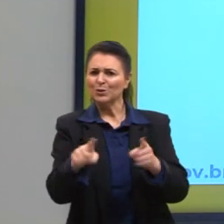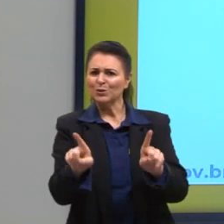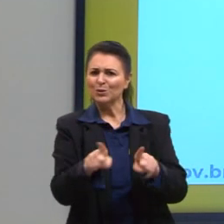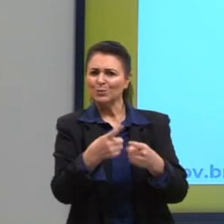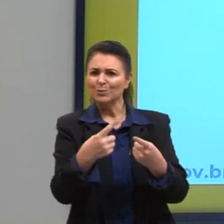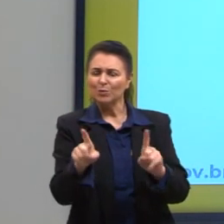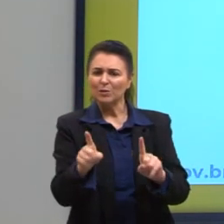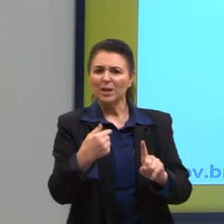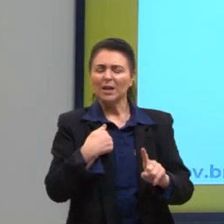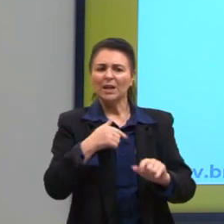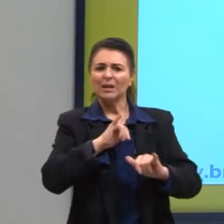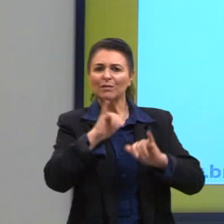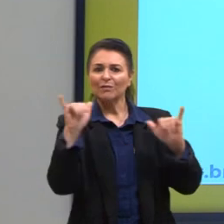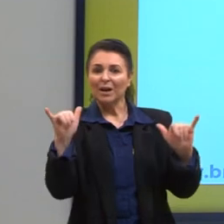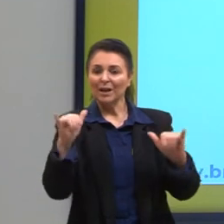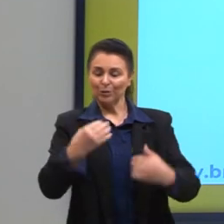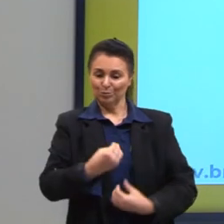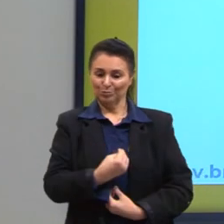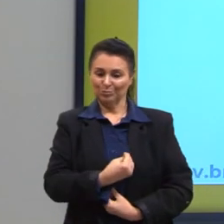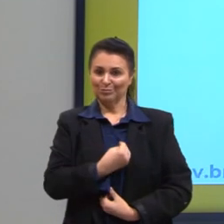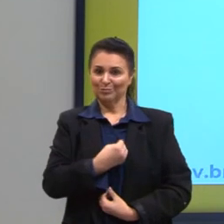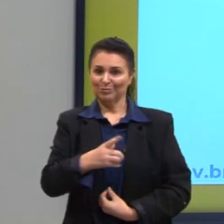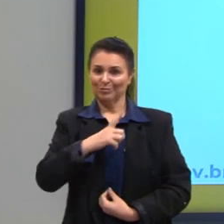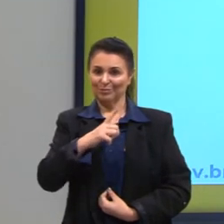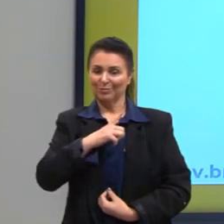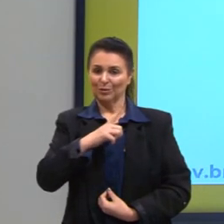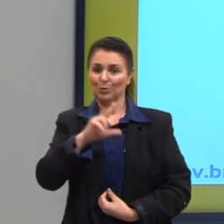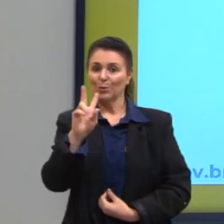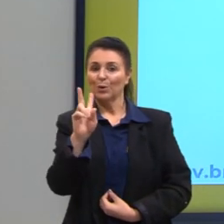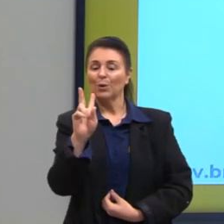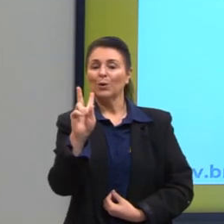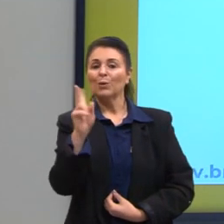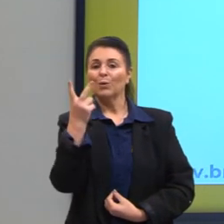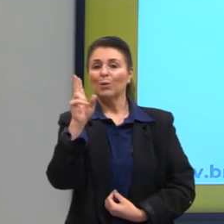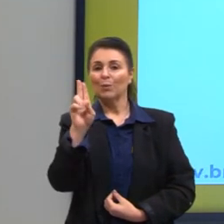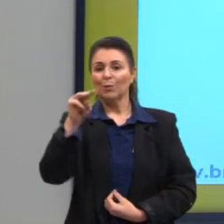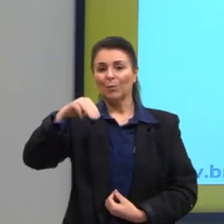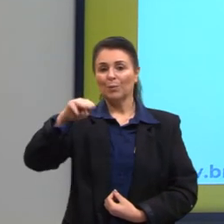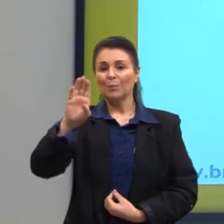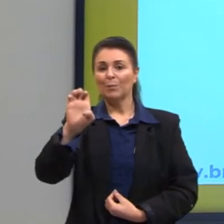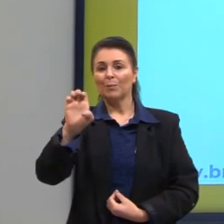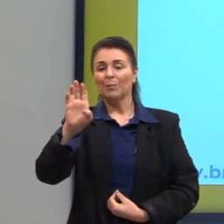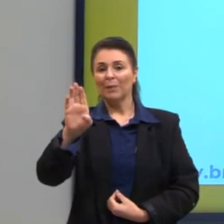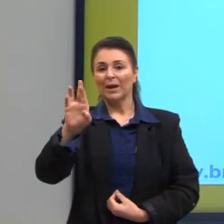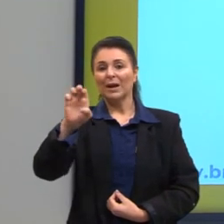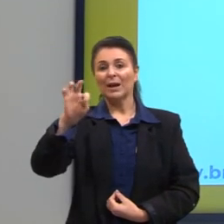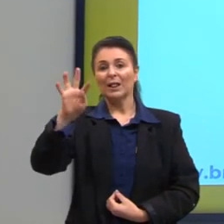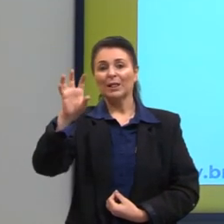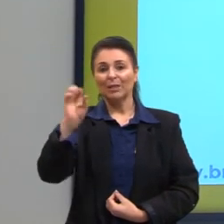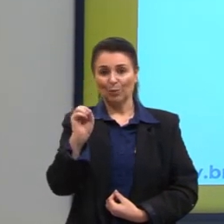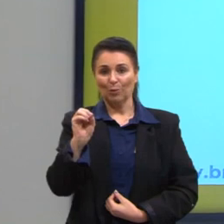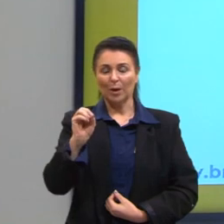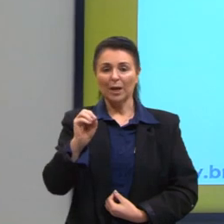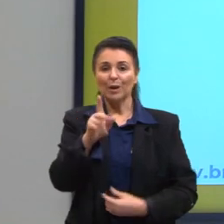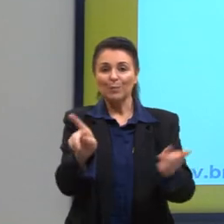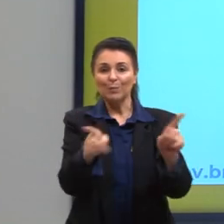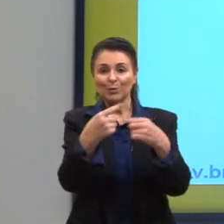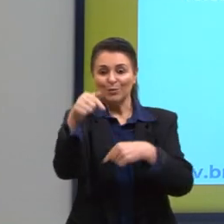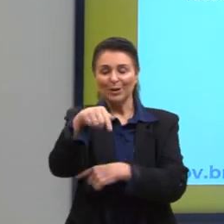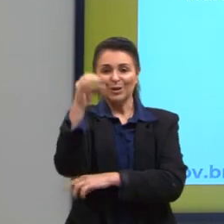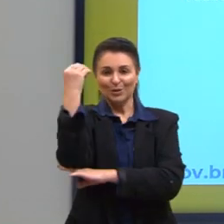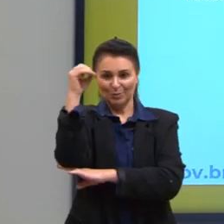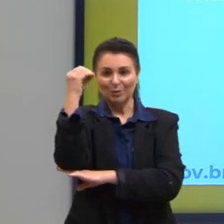recorta ao existencialismo Humberto Gessinger música que Porto Alegrense e é existencialista de acordo com as suas